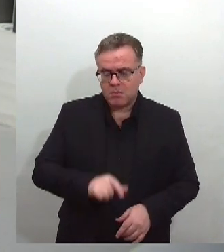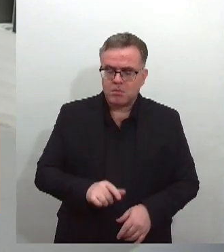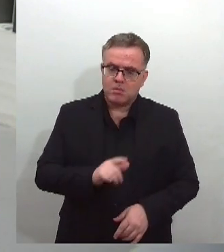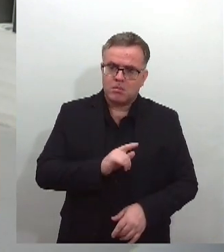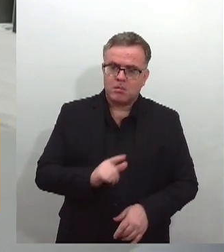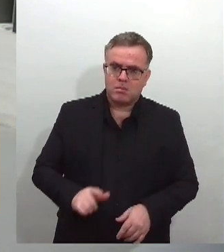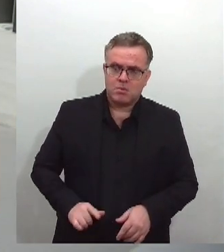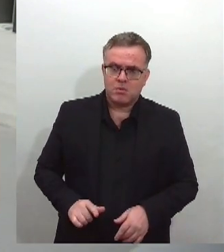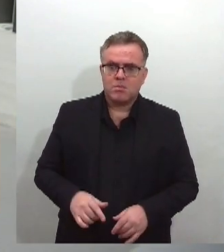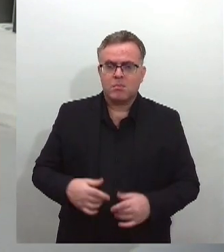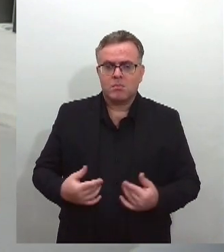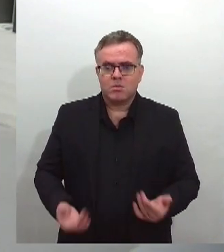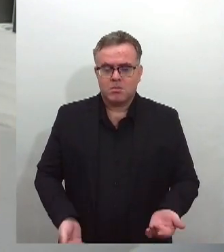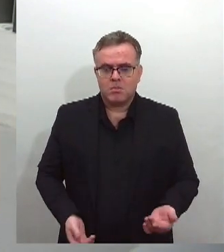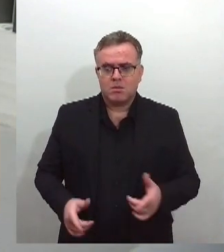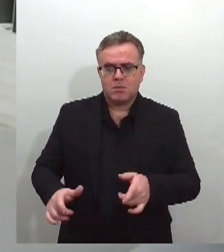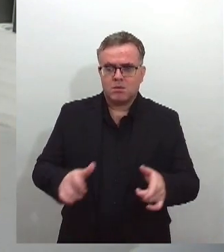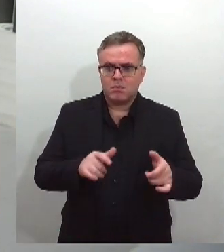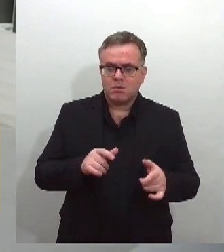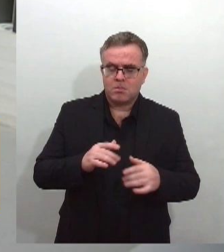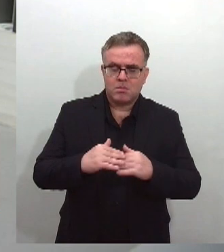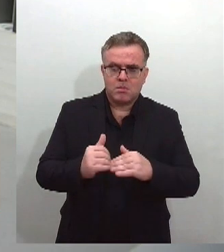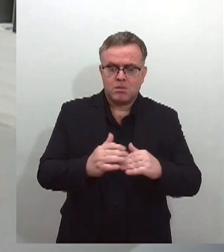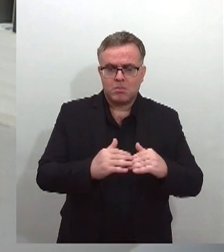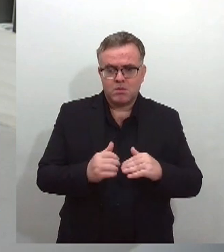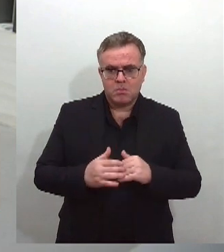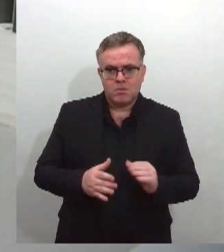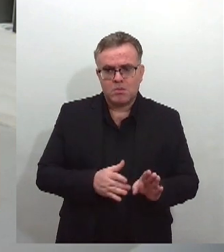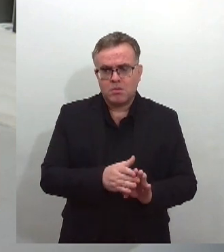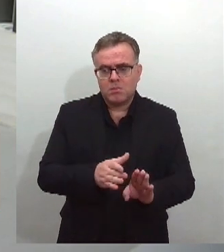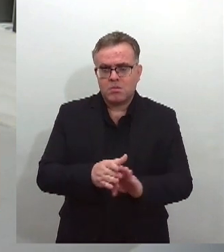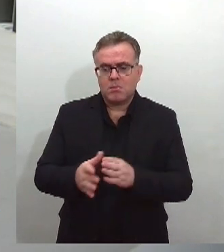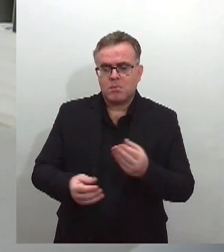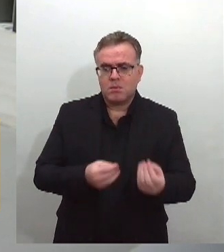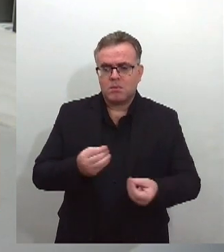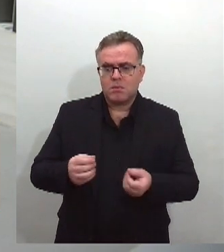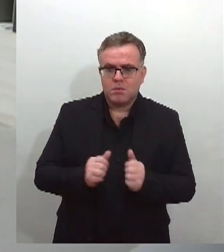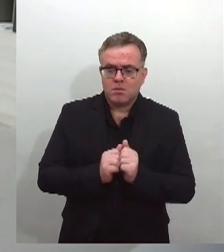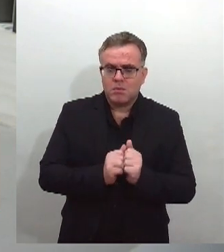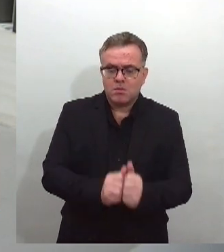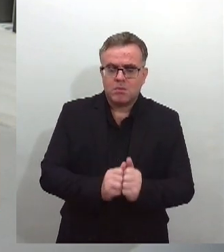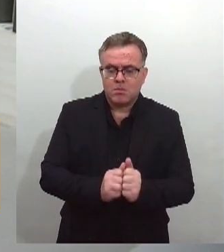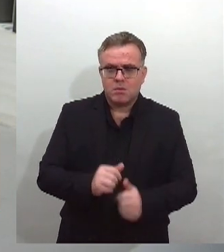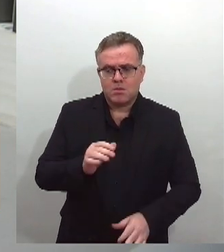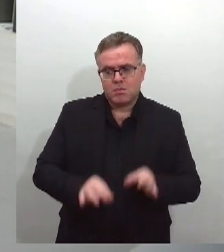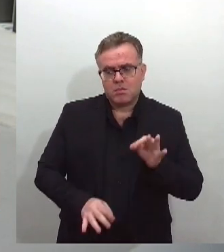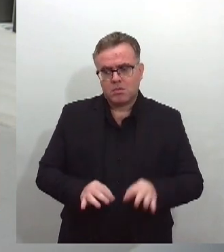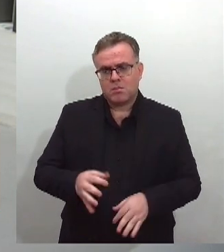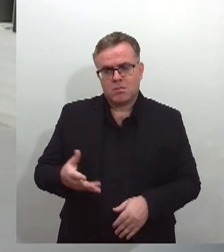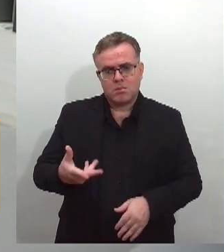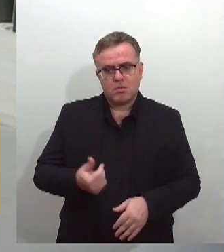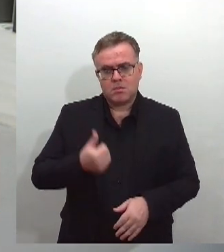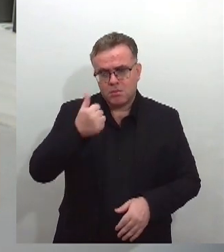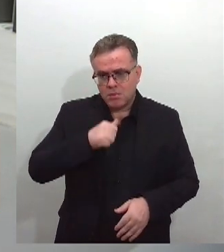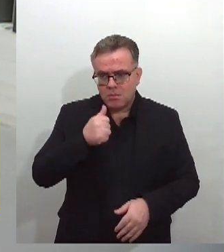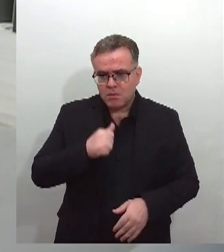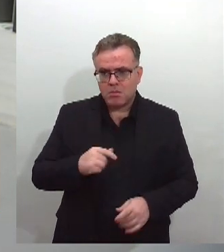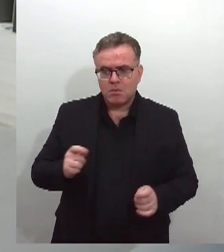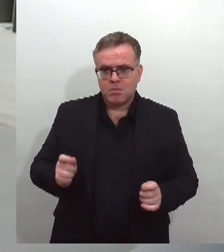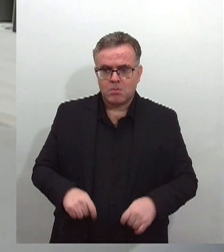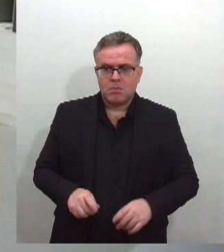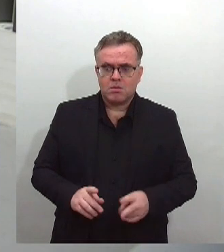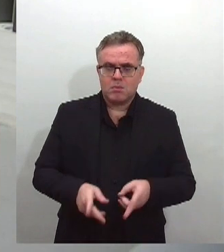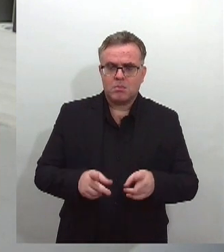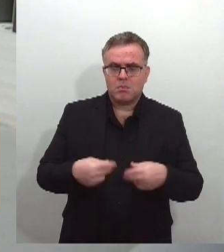são espaços de acolhimento, orientação e encaminhamento jurídico para mulheres em situação de violência que